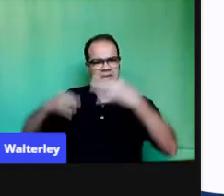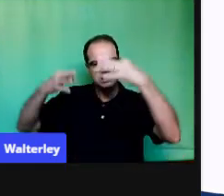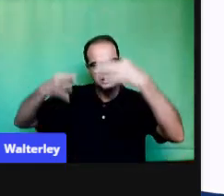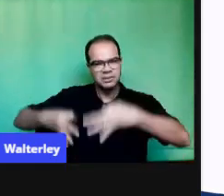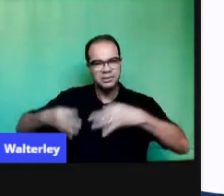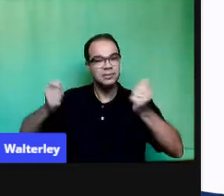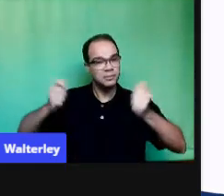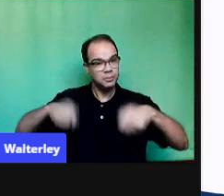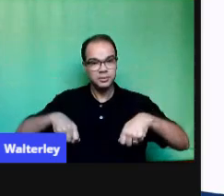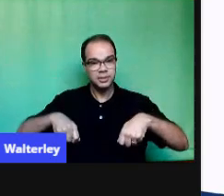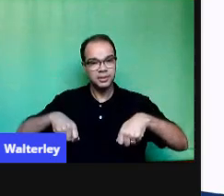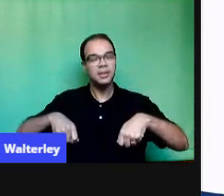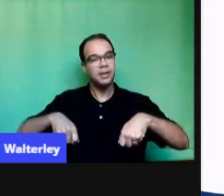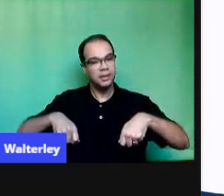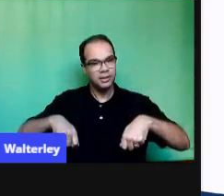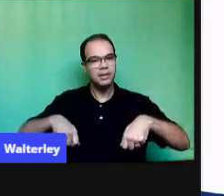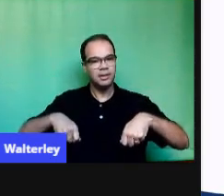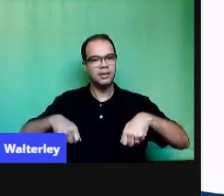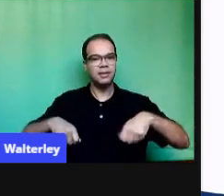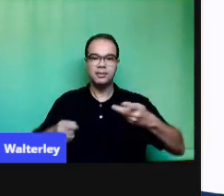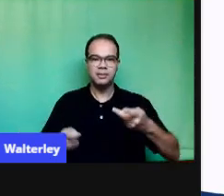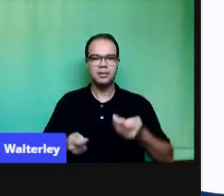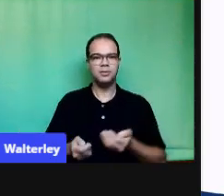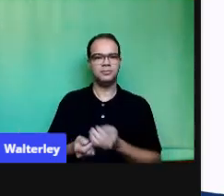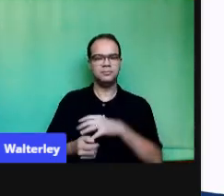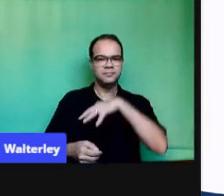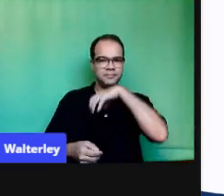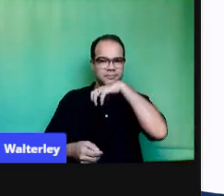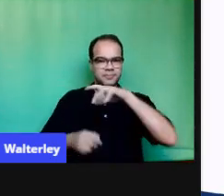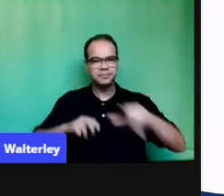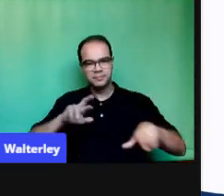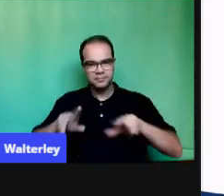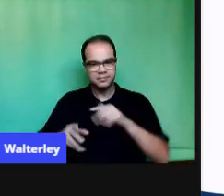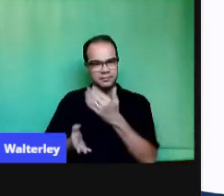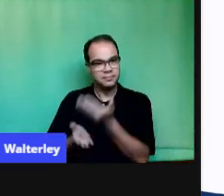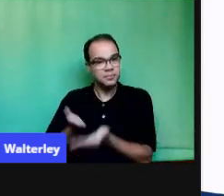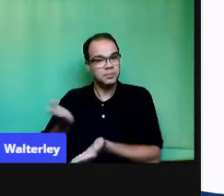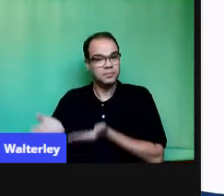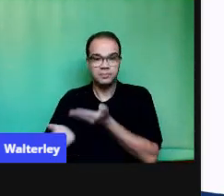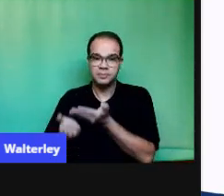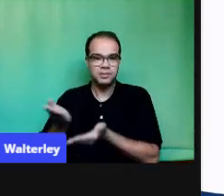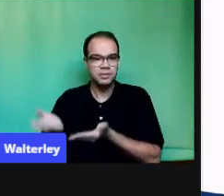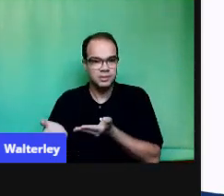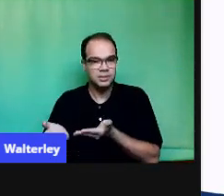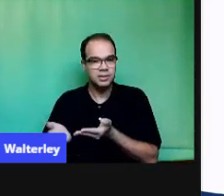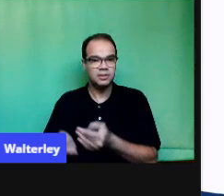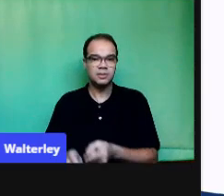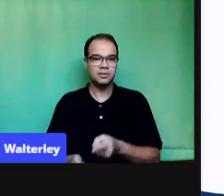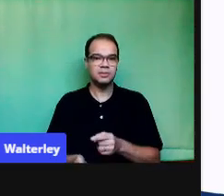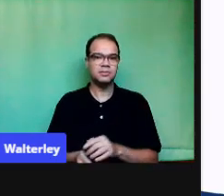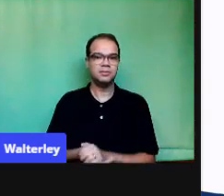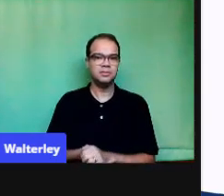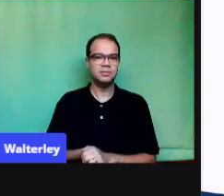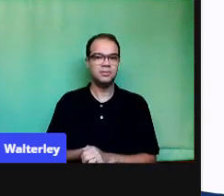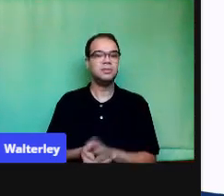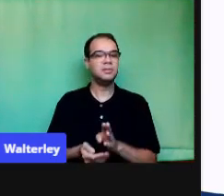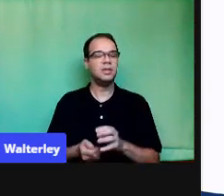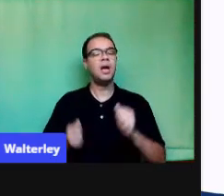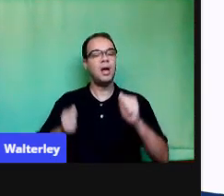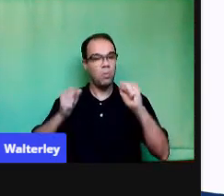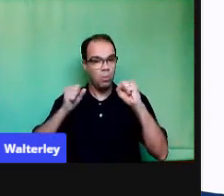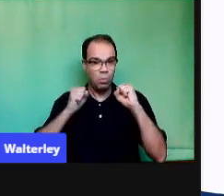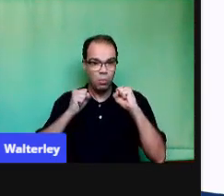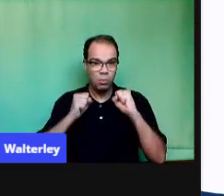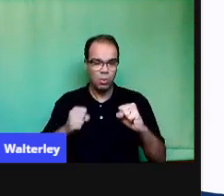que a gente está trazendo esse tema, o tema bem-estar animal, nesse contexto educacional da REME, para que nós sejamos capazes de nos sentir mais